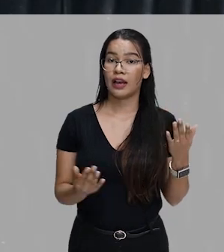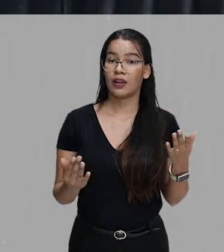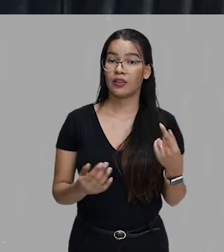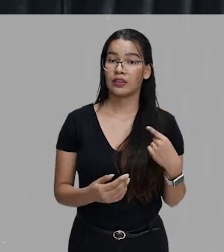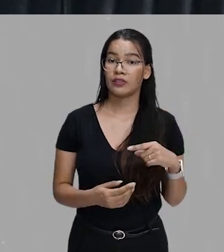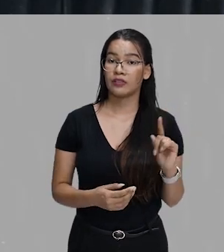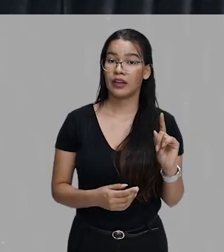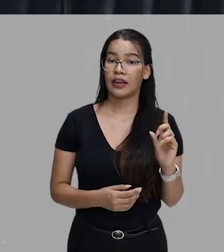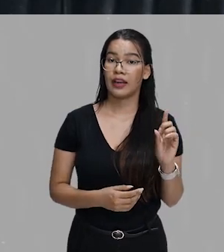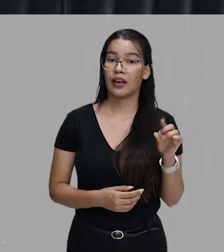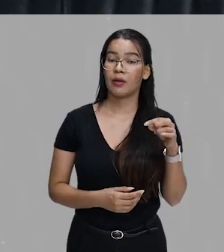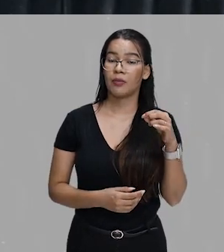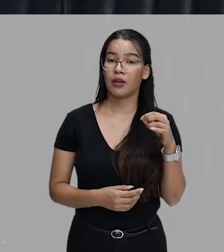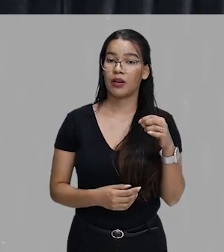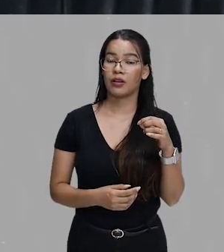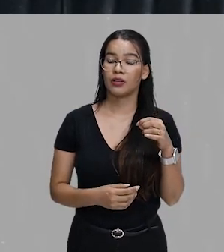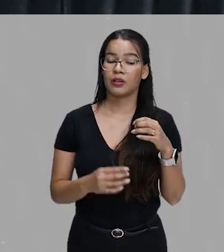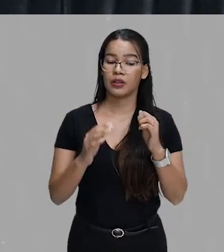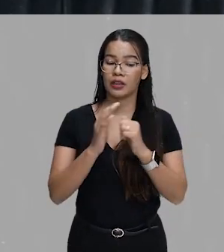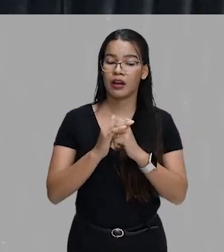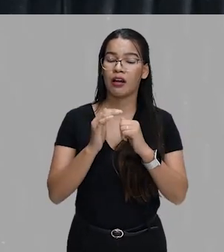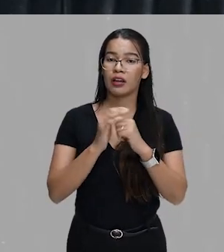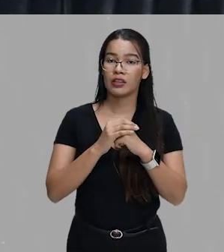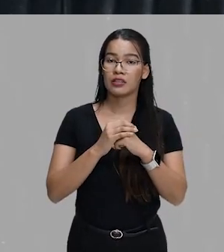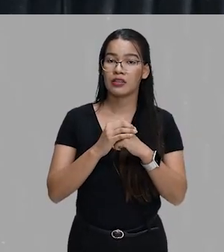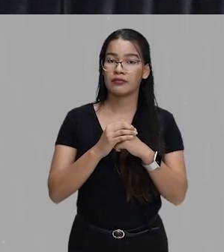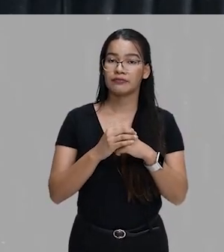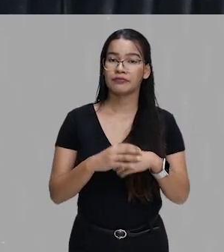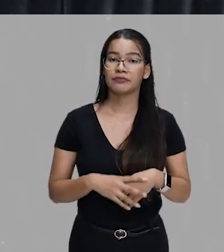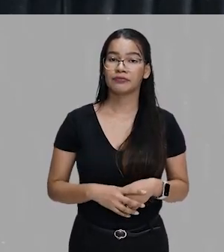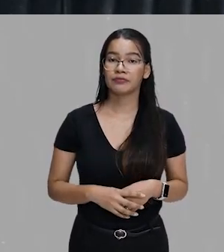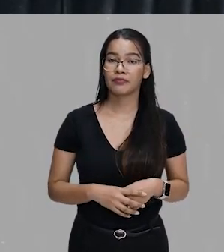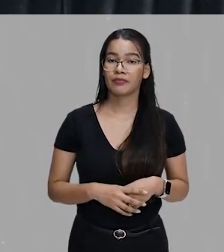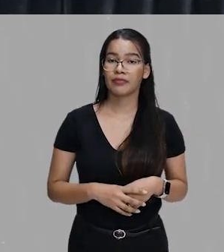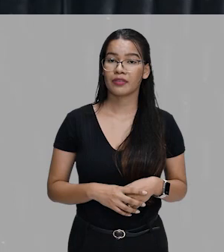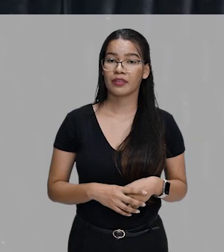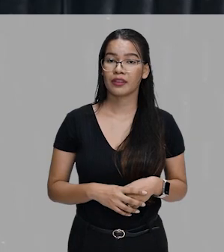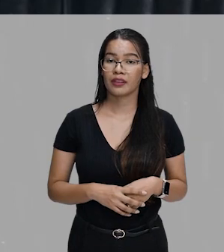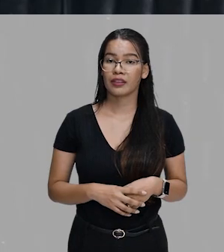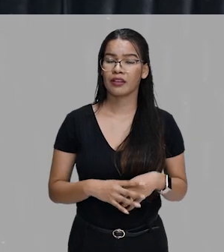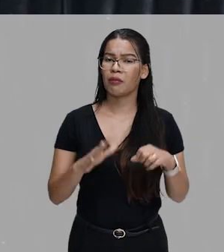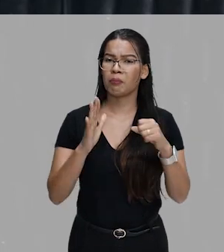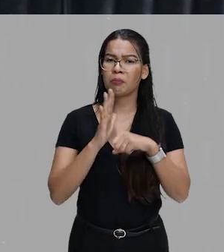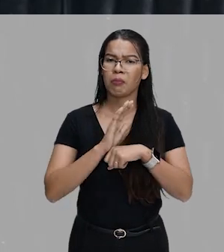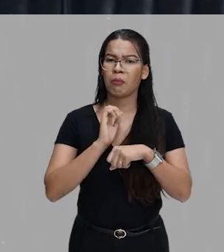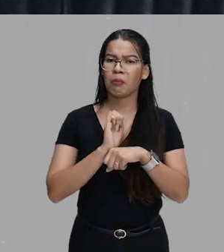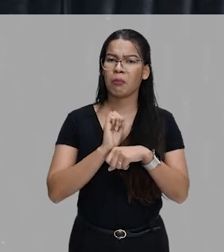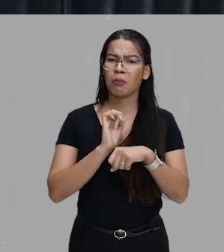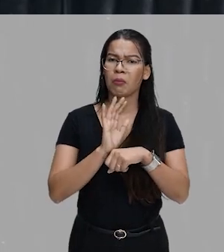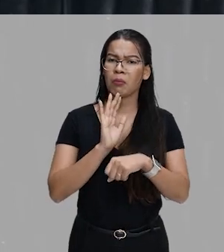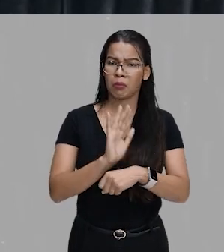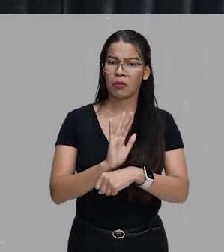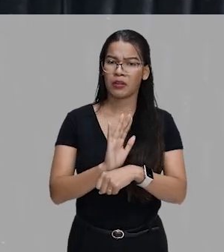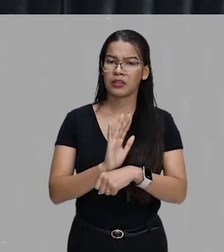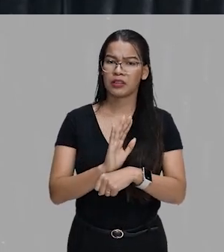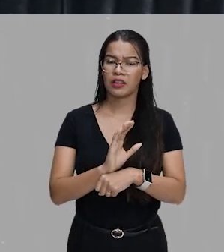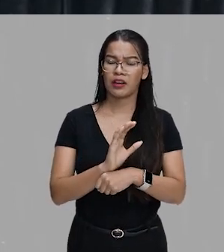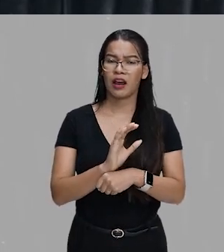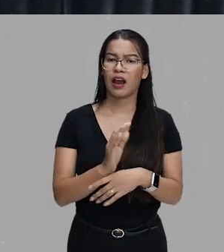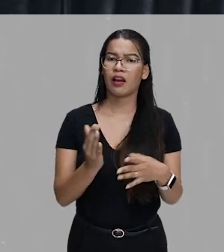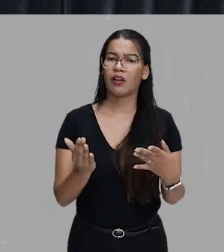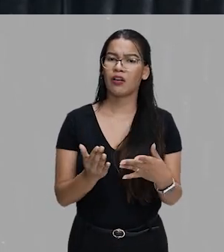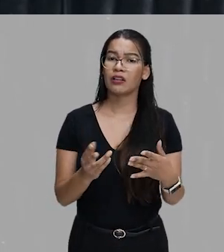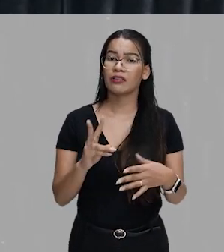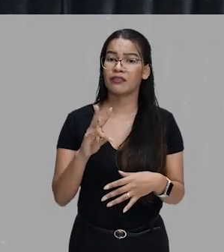vai, é uma oração. Racha é outra oração. Bem aqui tem, ó, solta.